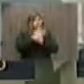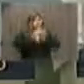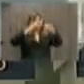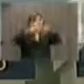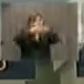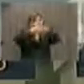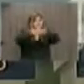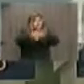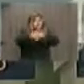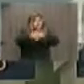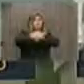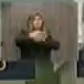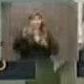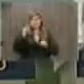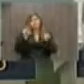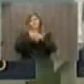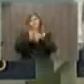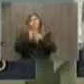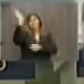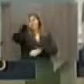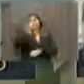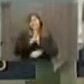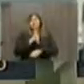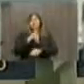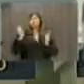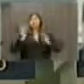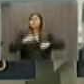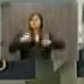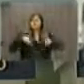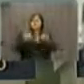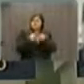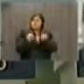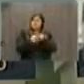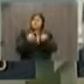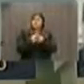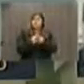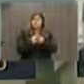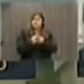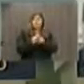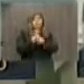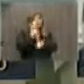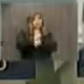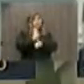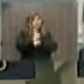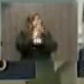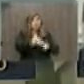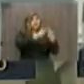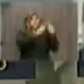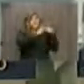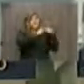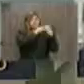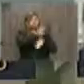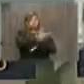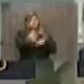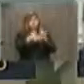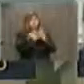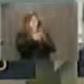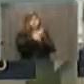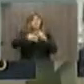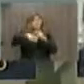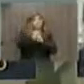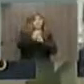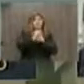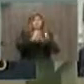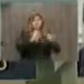imagina a nível da nação. Nós queremos, sim, uma igualdade e um tratamento igual. Por isso que o Estado tem que ser responsável por todas as questões sociais e os